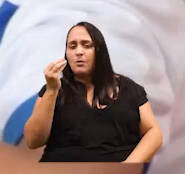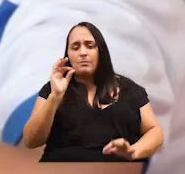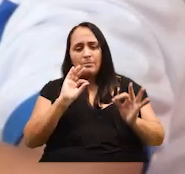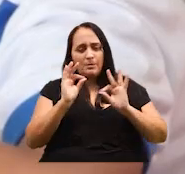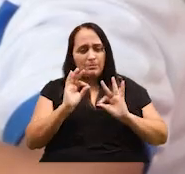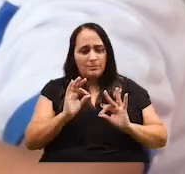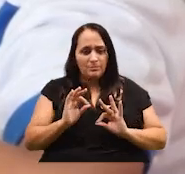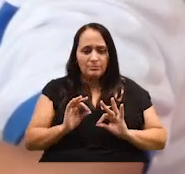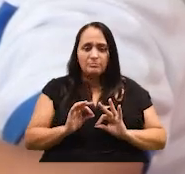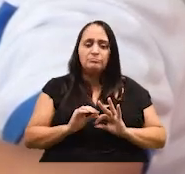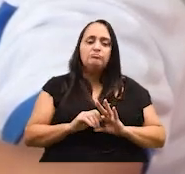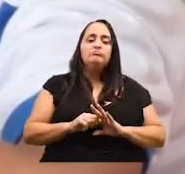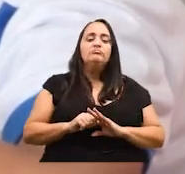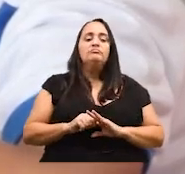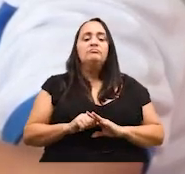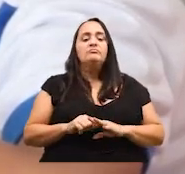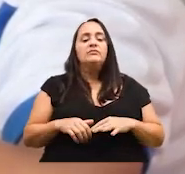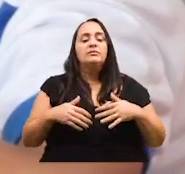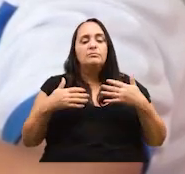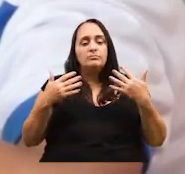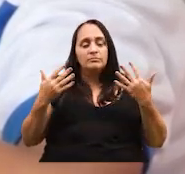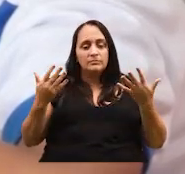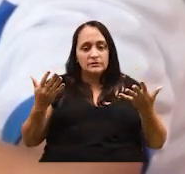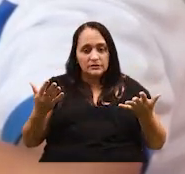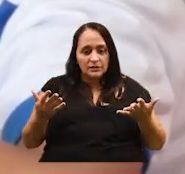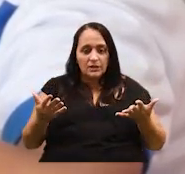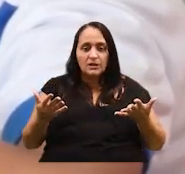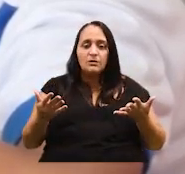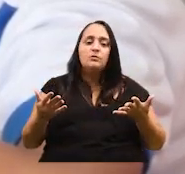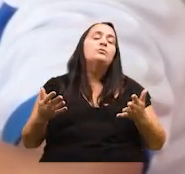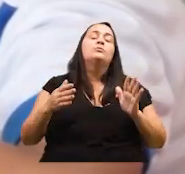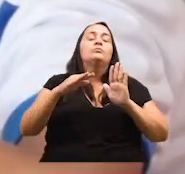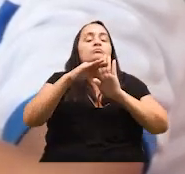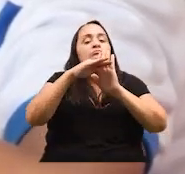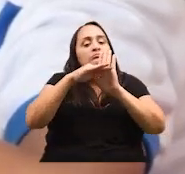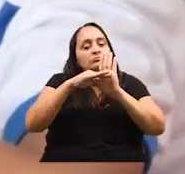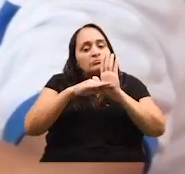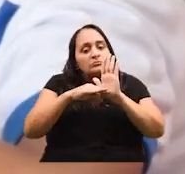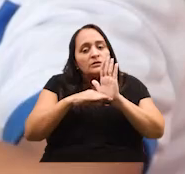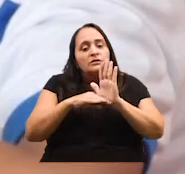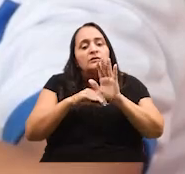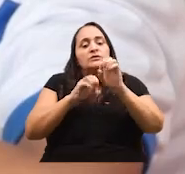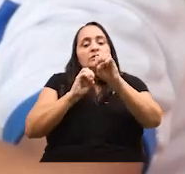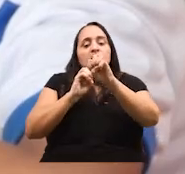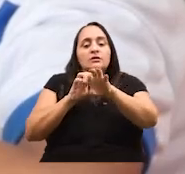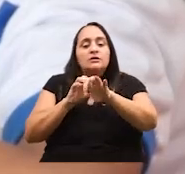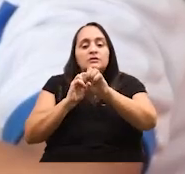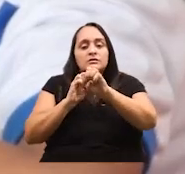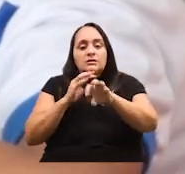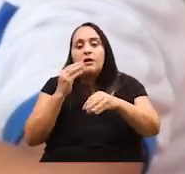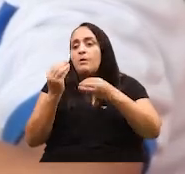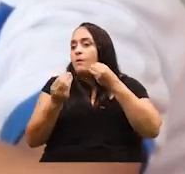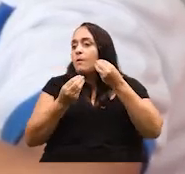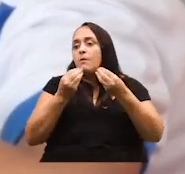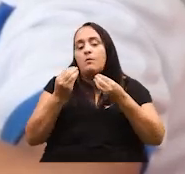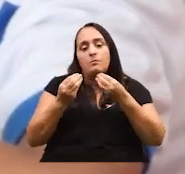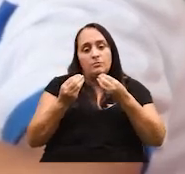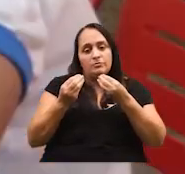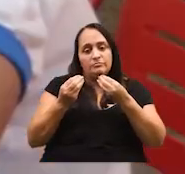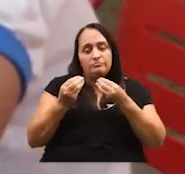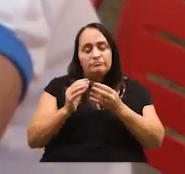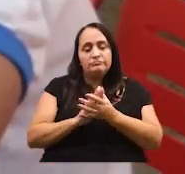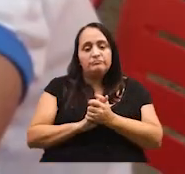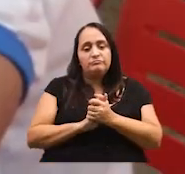e aprendemos que uma receita ela serve para ensinar como fazer um determinado prato, não é